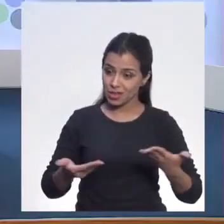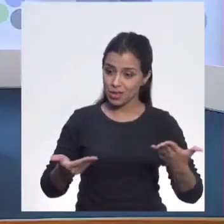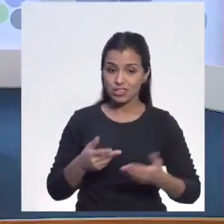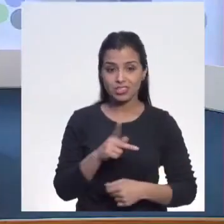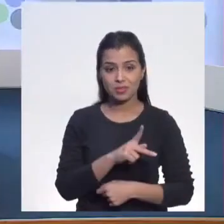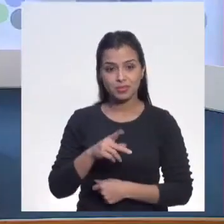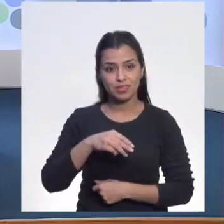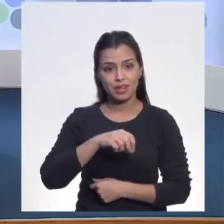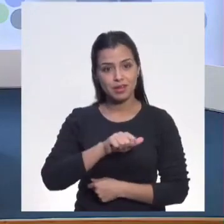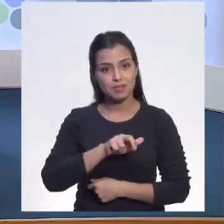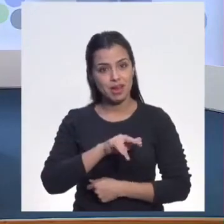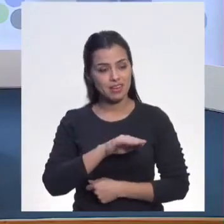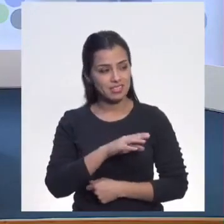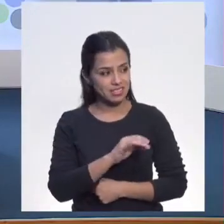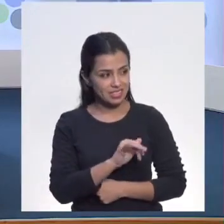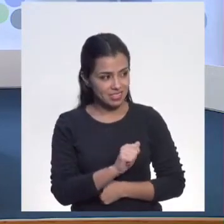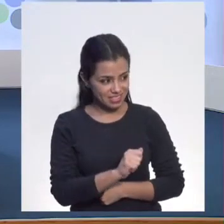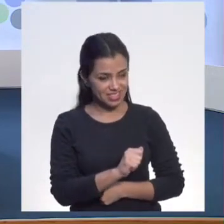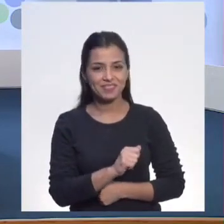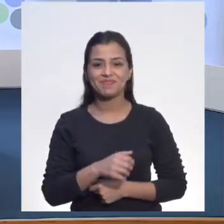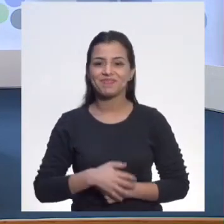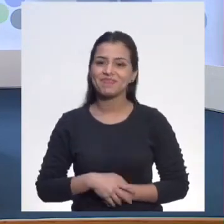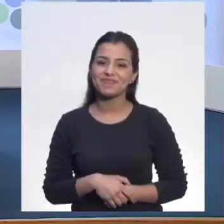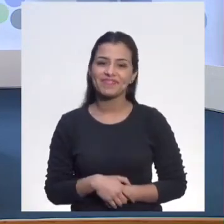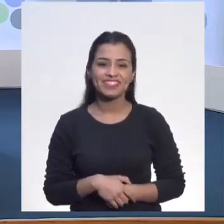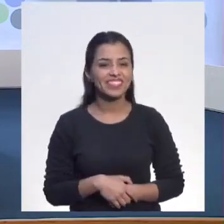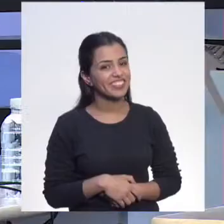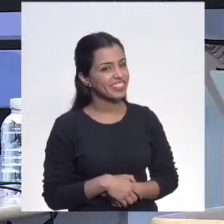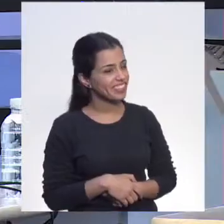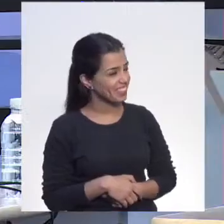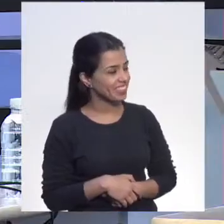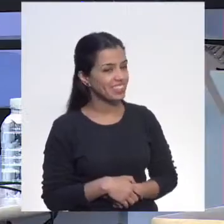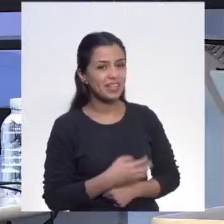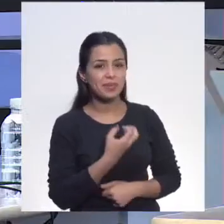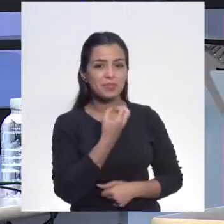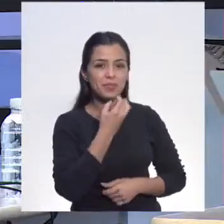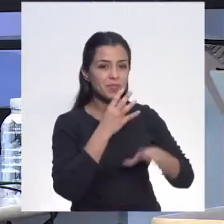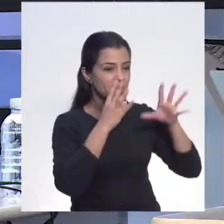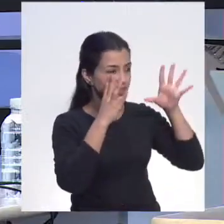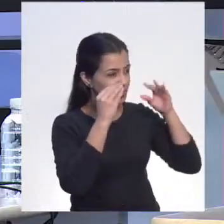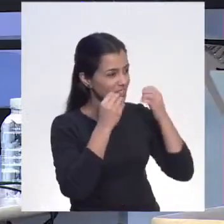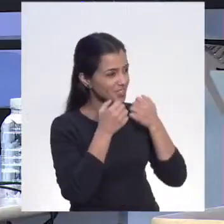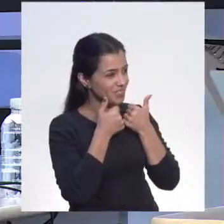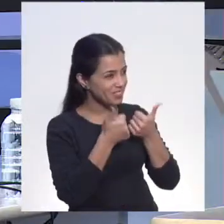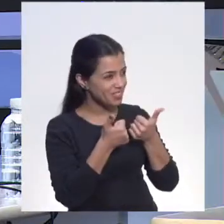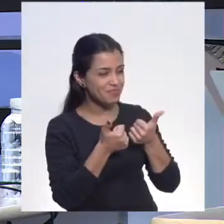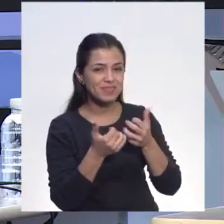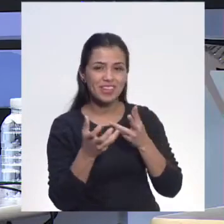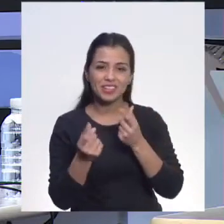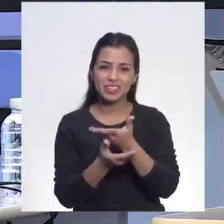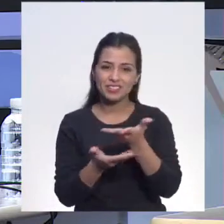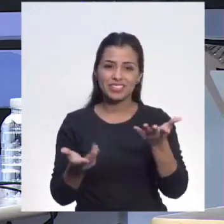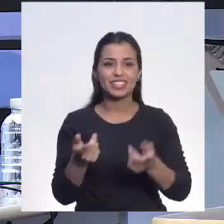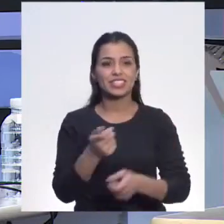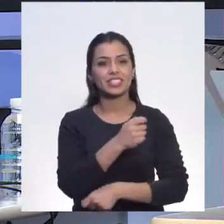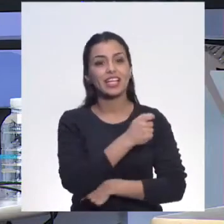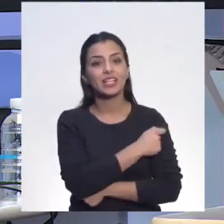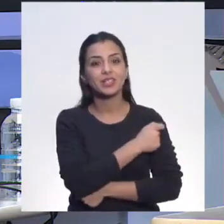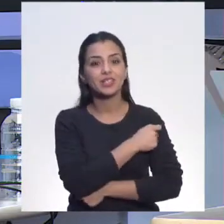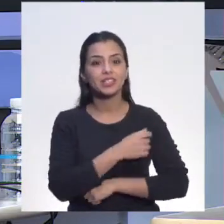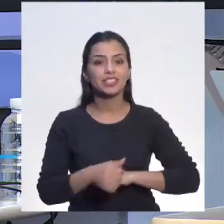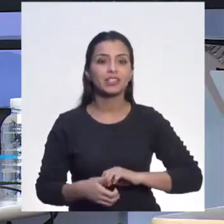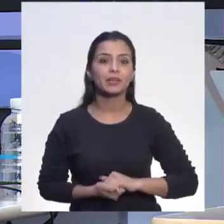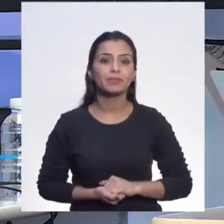Olá, professora, boa aula. Olá, professora Fernanda, boa noite. Boa noite, queridos alunos. Olha só,